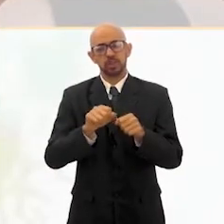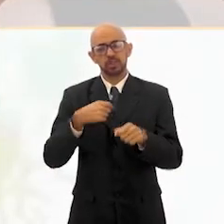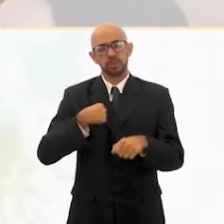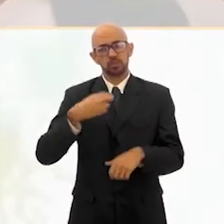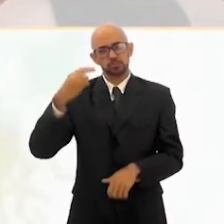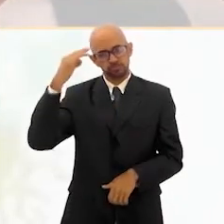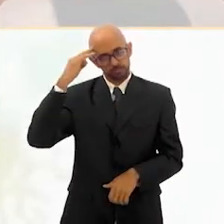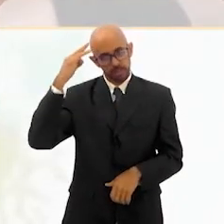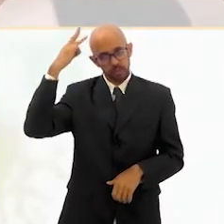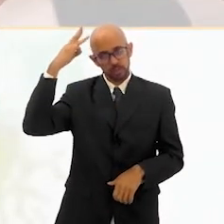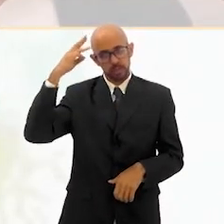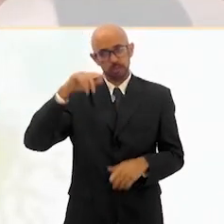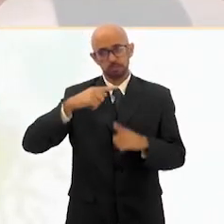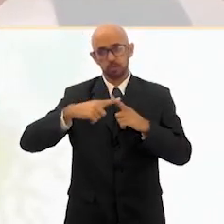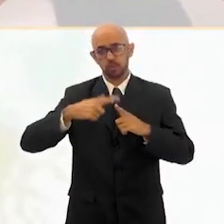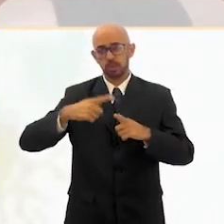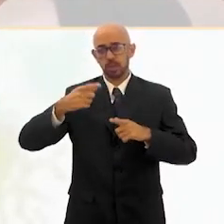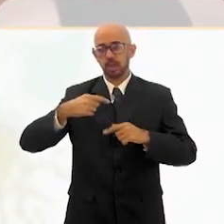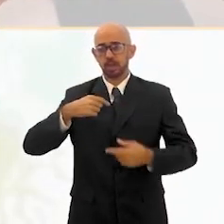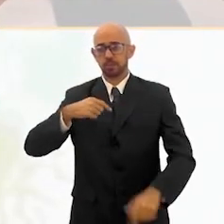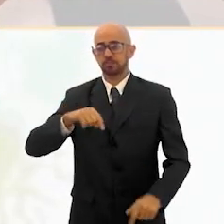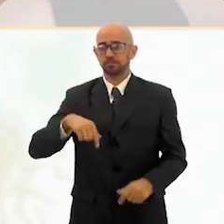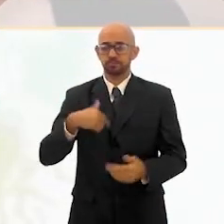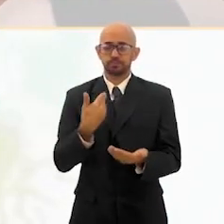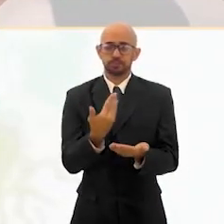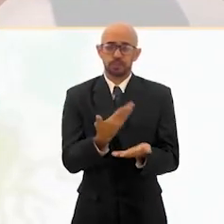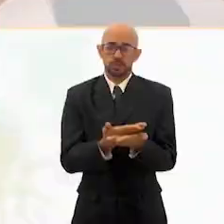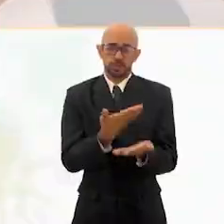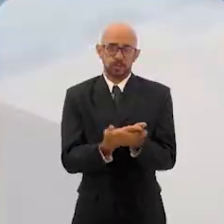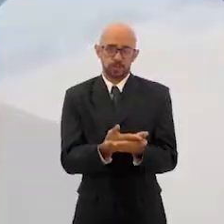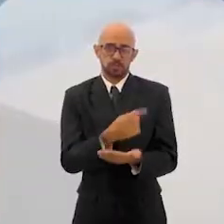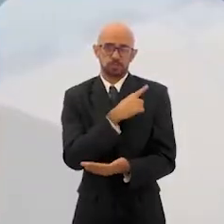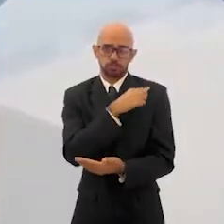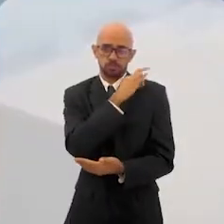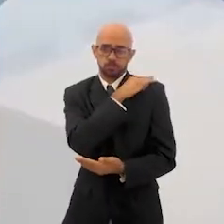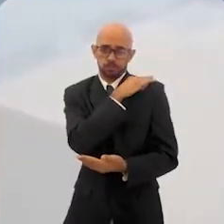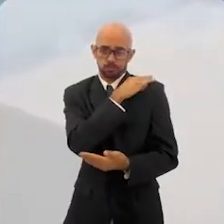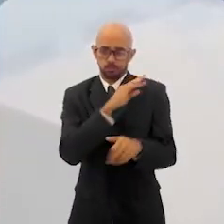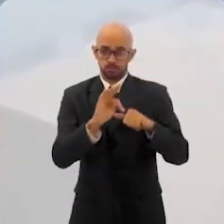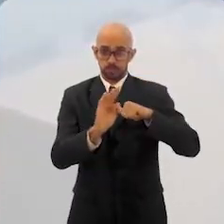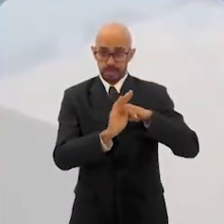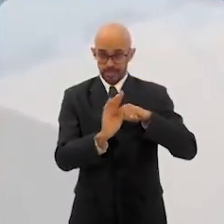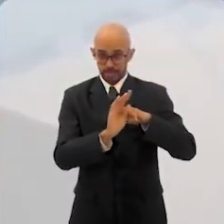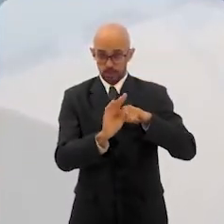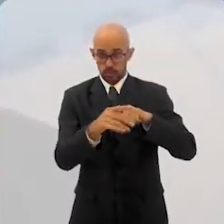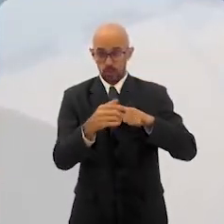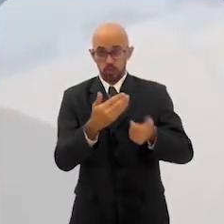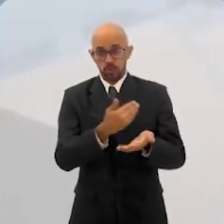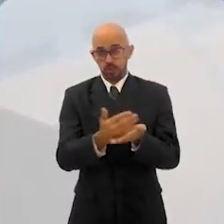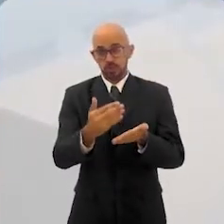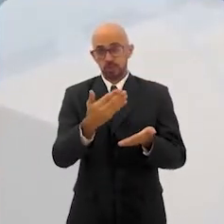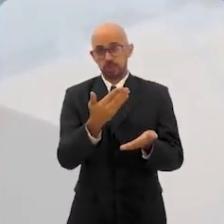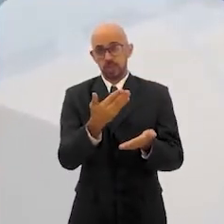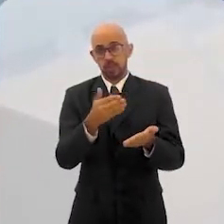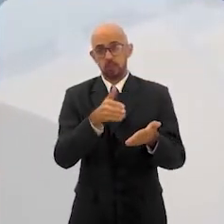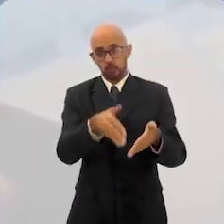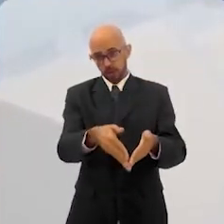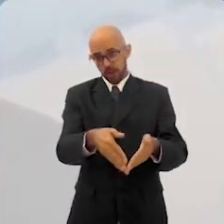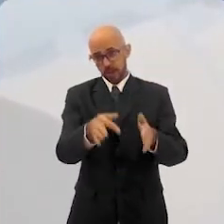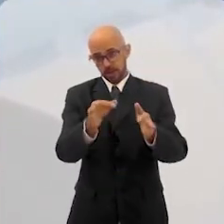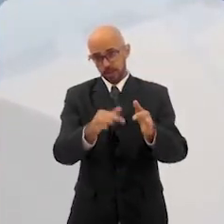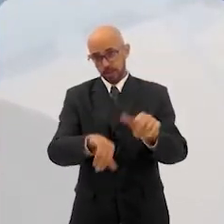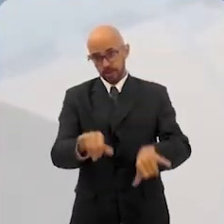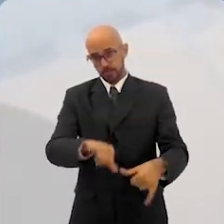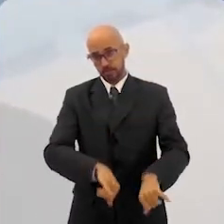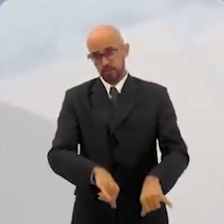mais rápido, né? Porque nesse ensino médio, de formação técnica, eu já comecei a estudar química. Né? E até